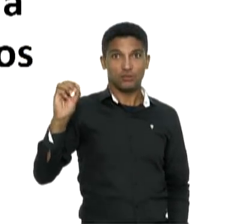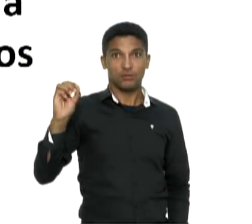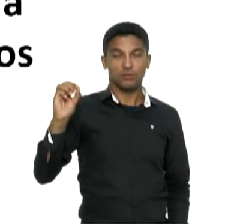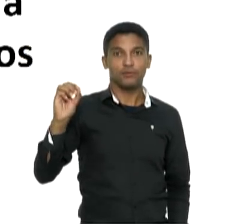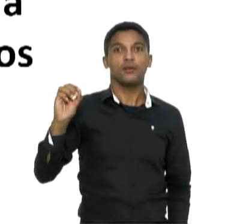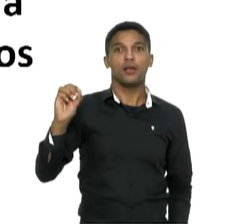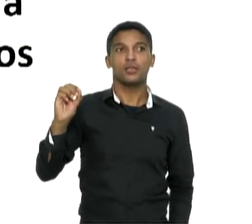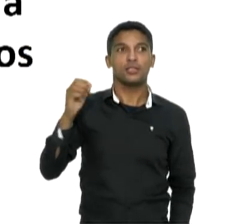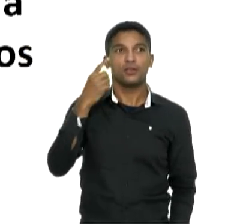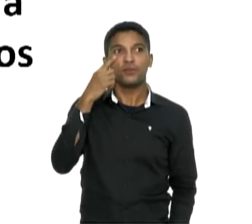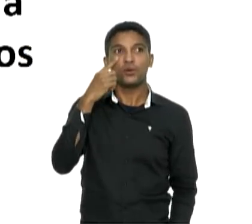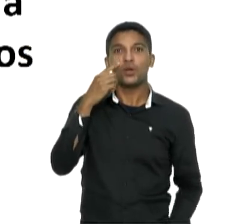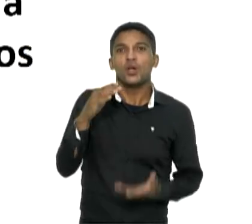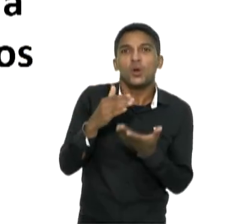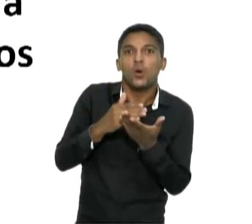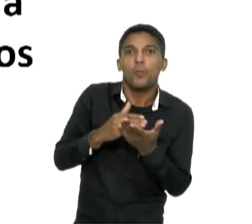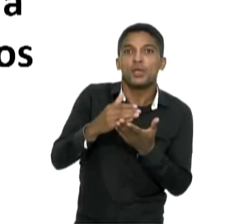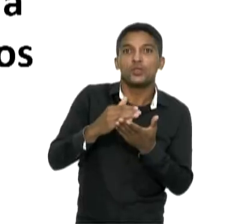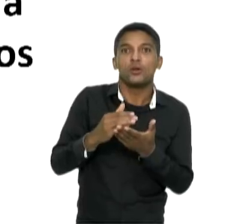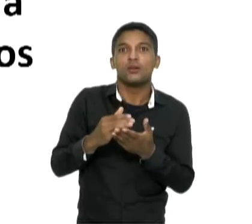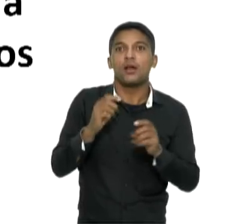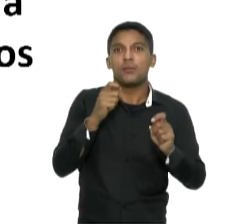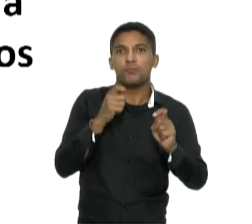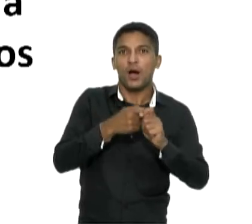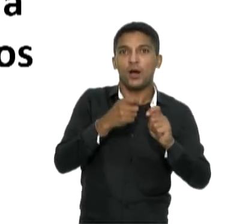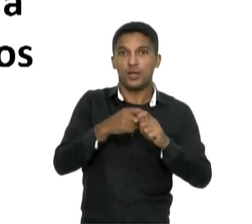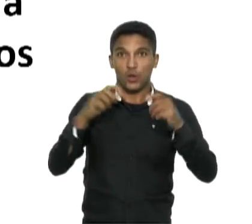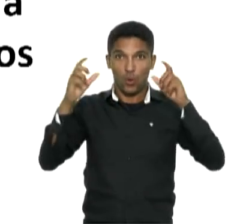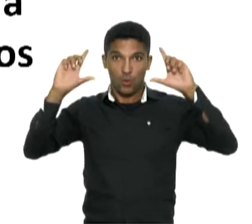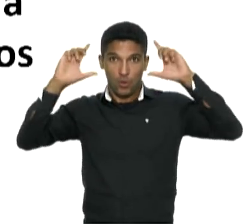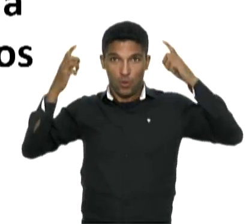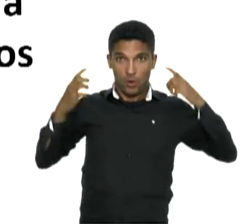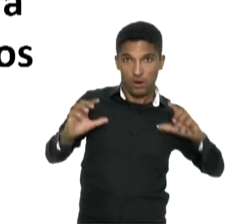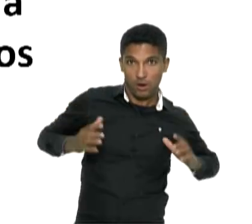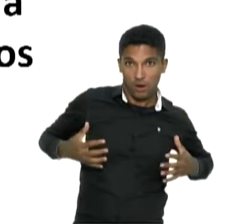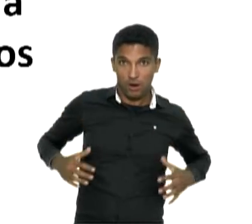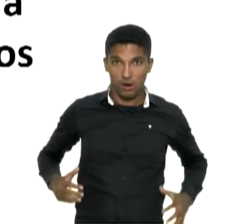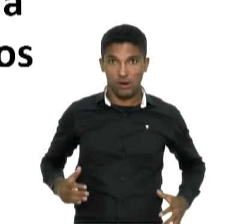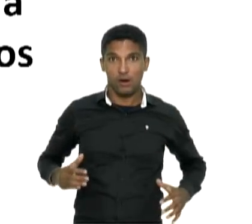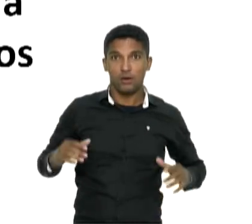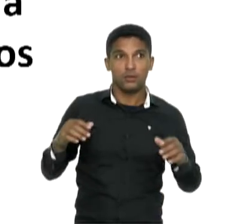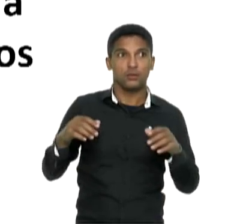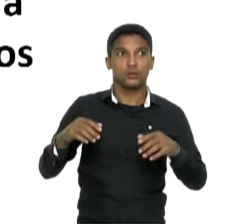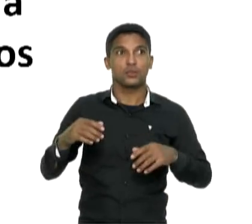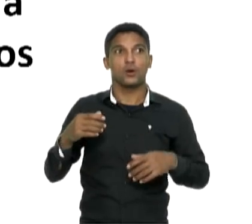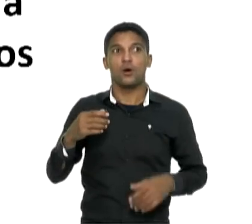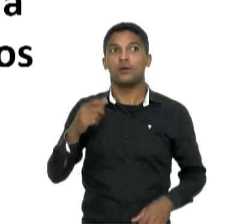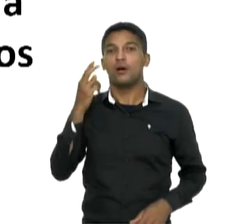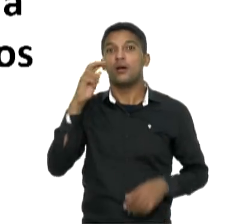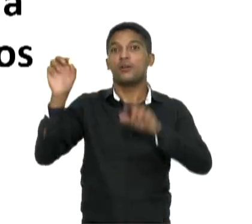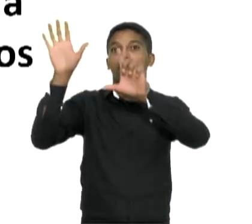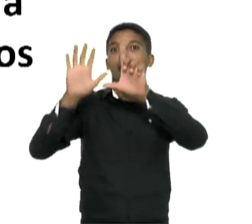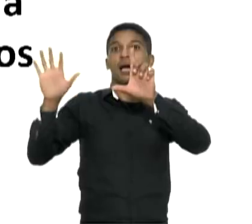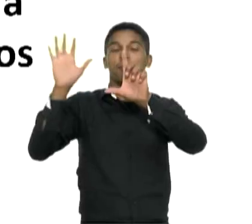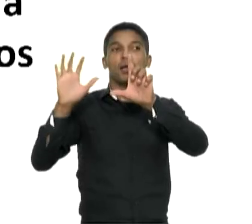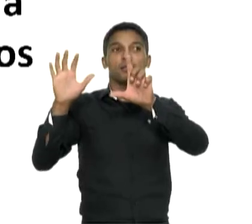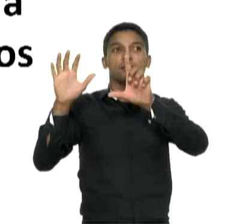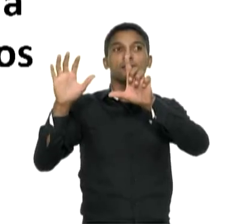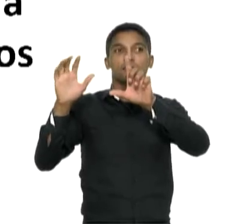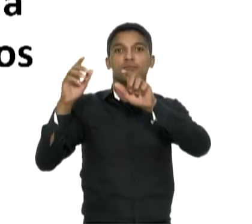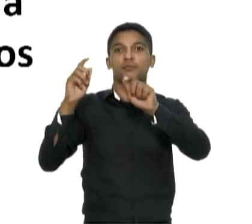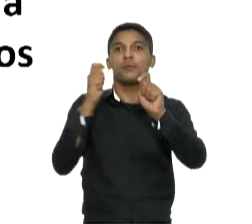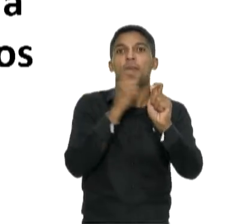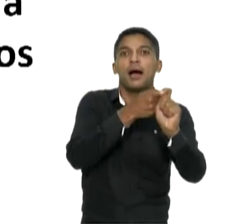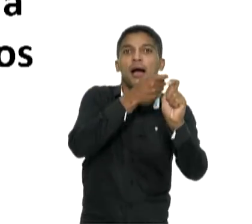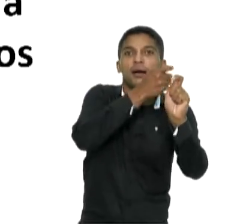que está sobressaindo ali uma forma humana de um homem carregando alguma coisa. Então, para vocês terem a noção de